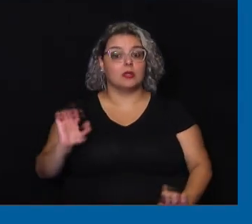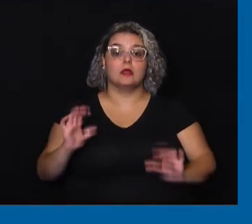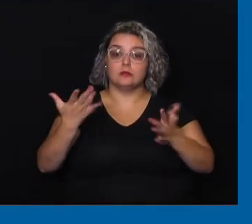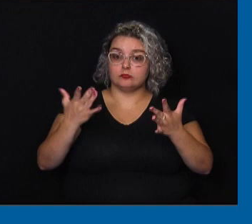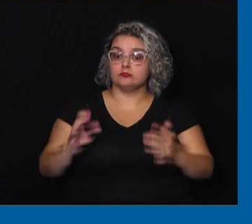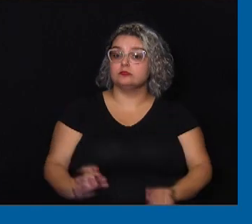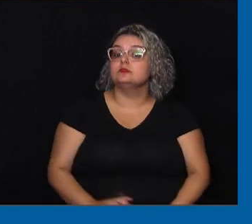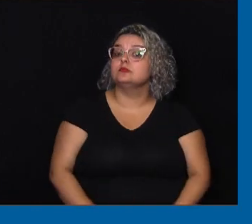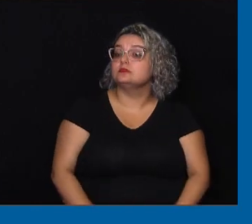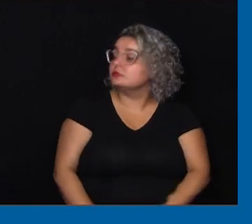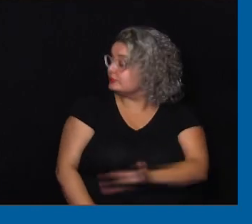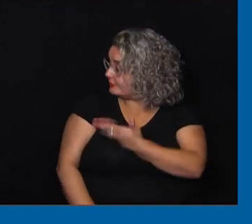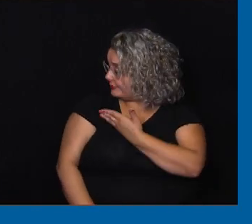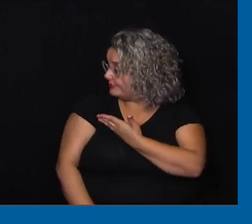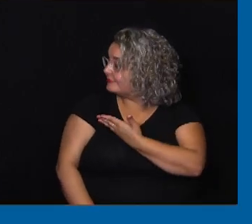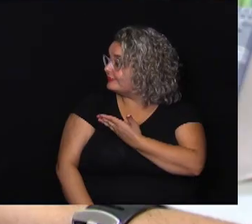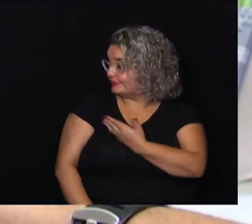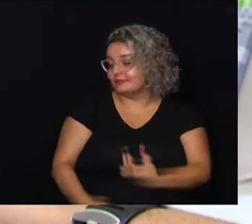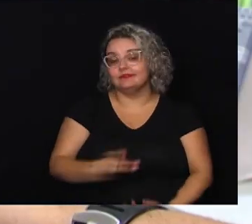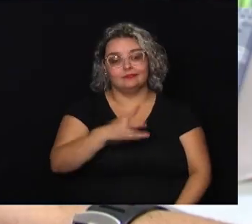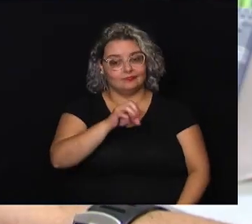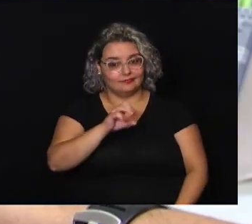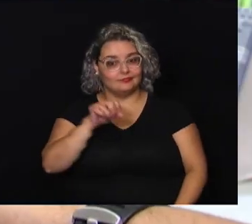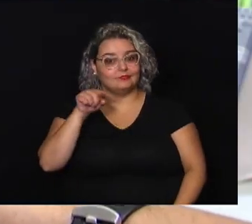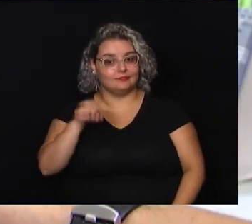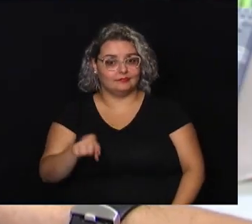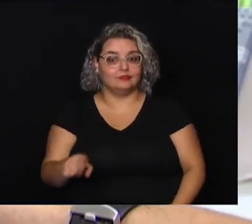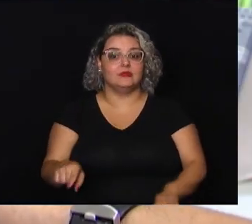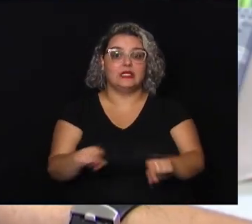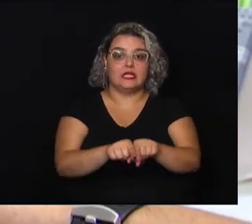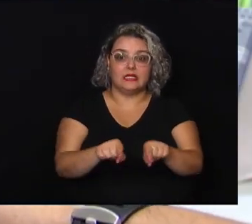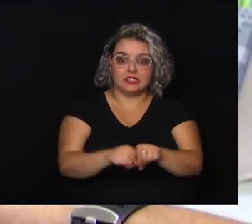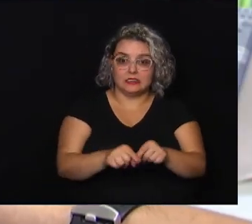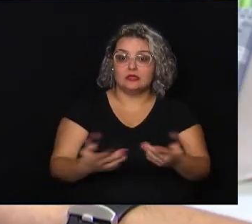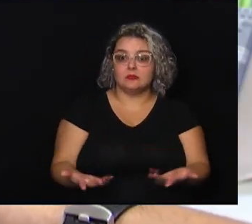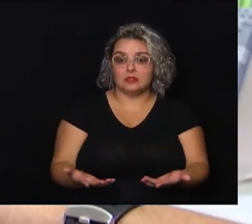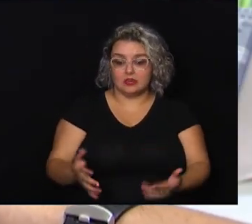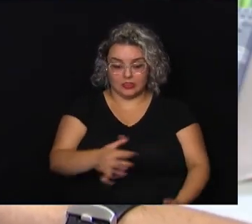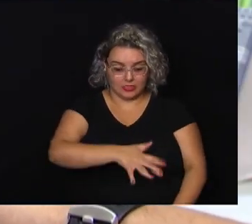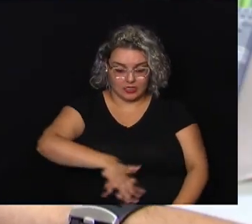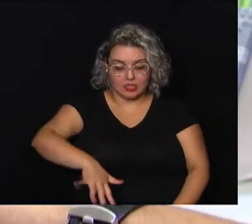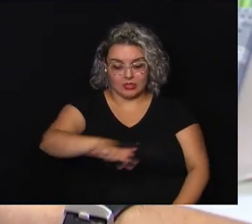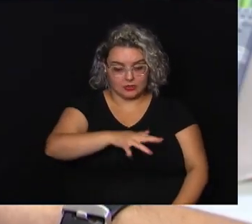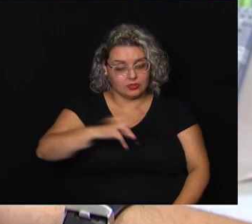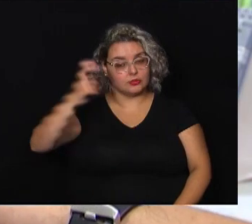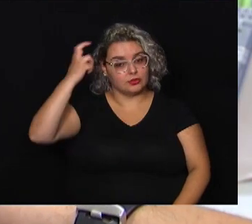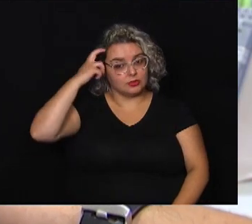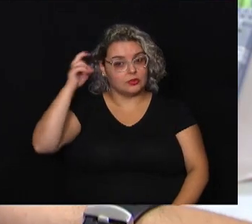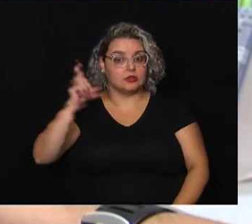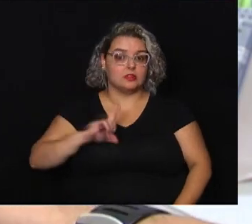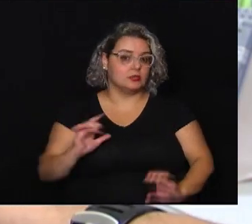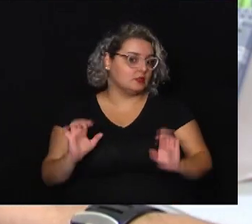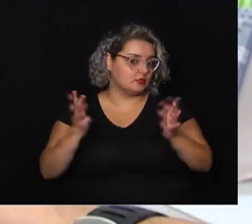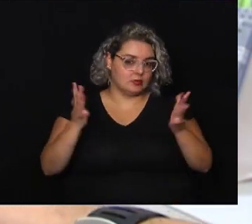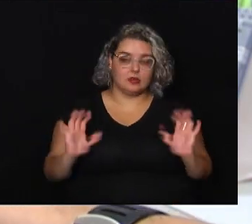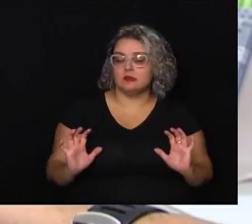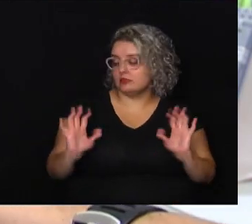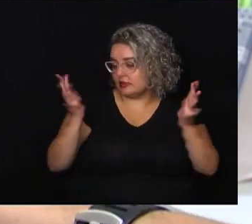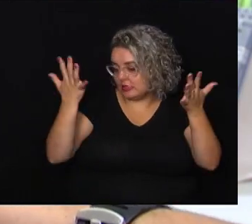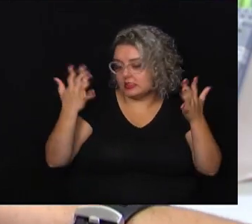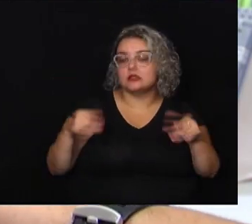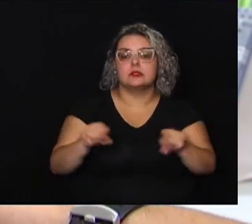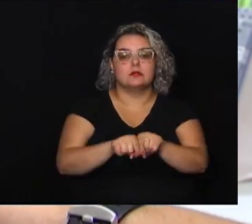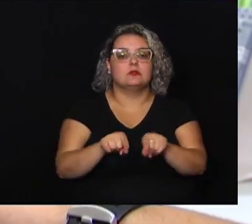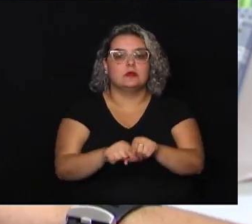eventos, foram R$300 mil. E a gente também tem a parte da cultura, que é onde você tem eventos, você tem festas, a gente mandou para eles